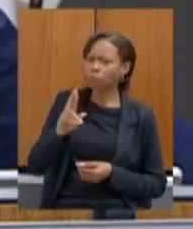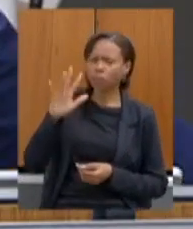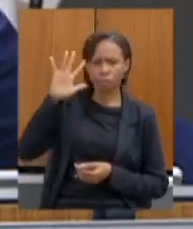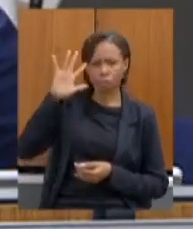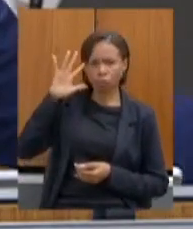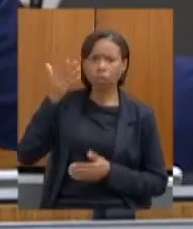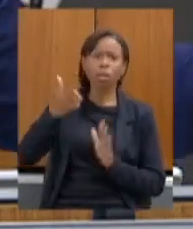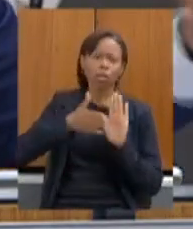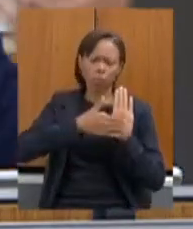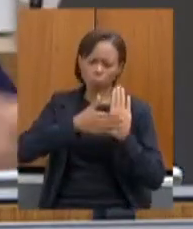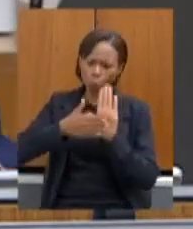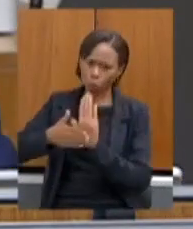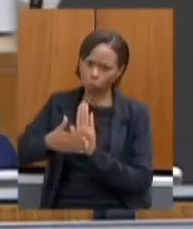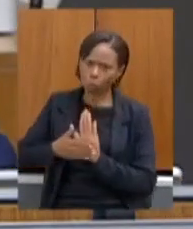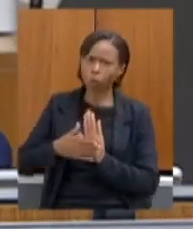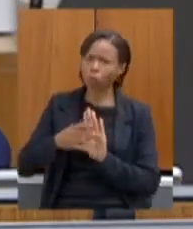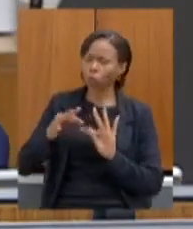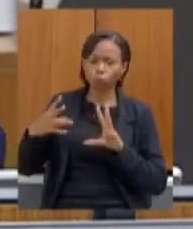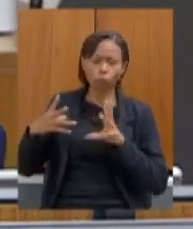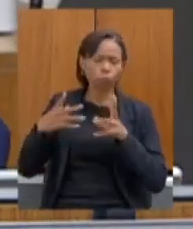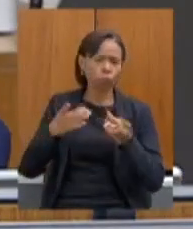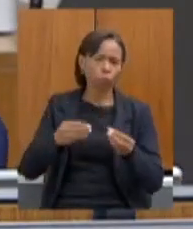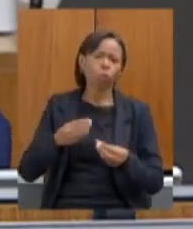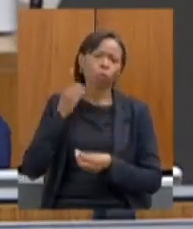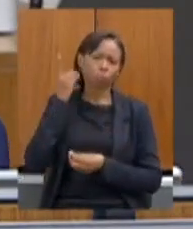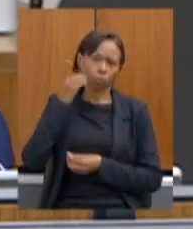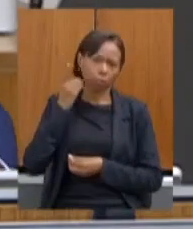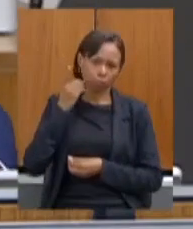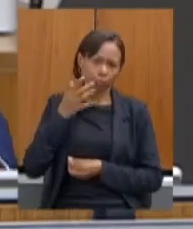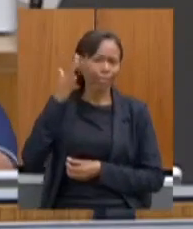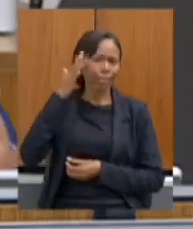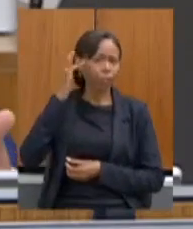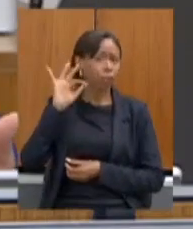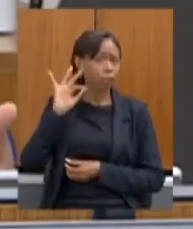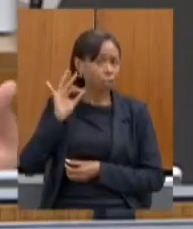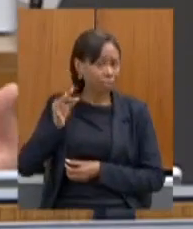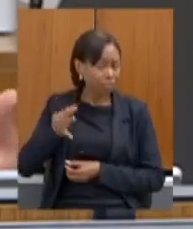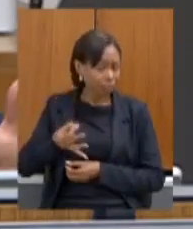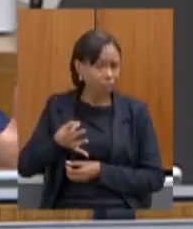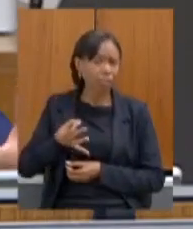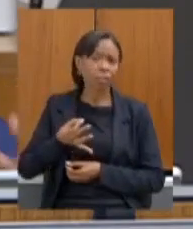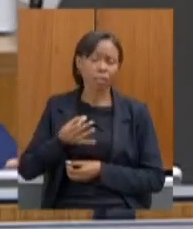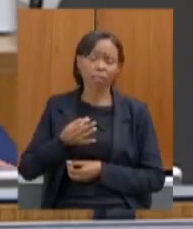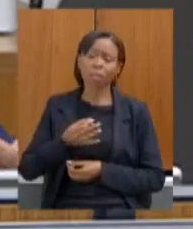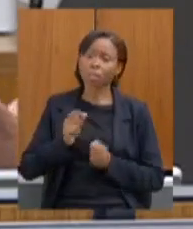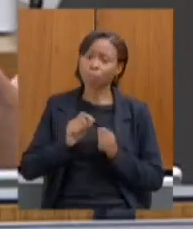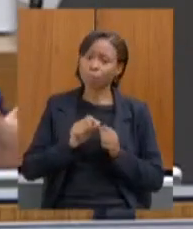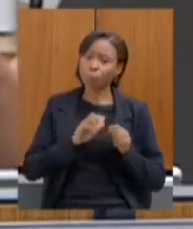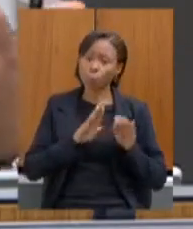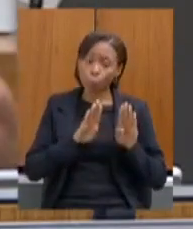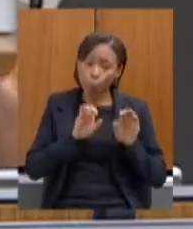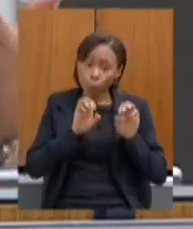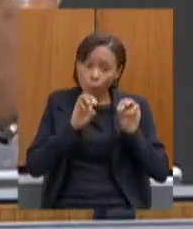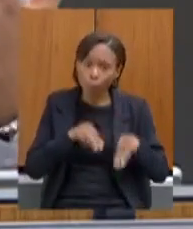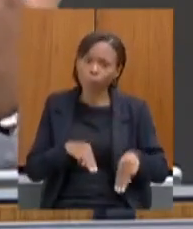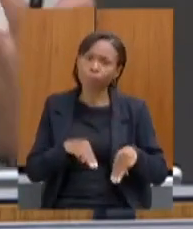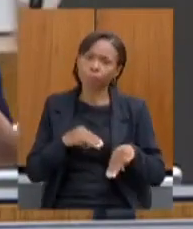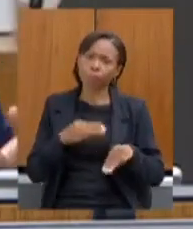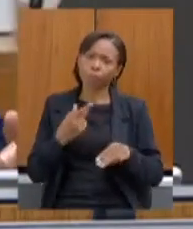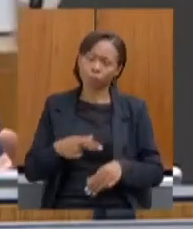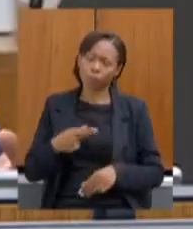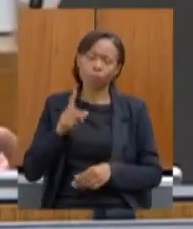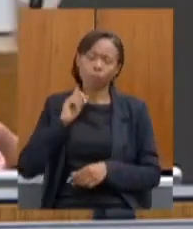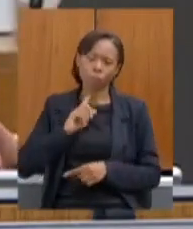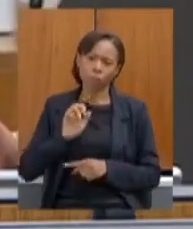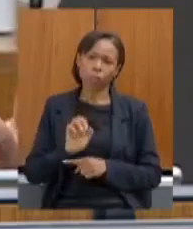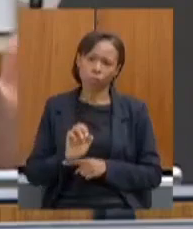não só do senhor, mas de todos os parlamentares que com certeza têm a clara intenção de trazer o bem para o nosso Estado. Este é um governo de boas